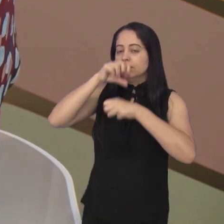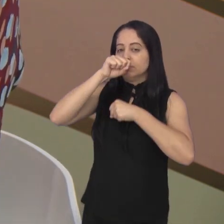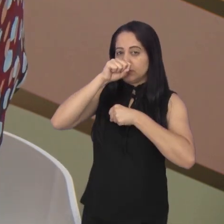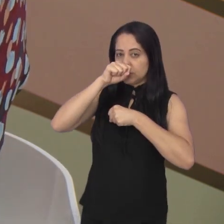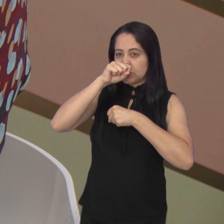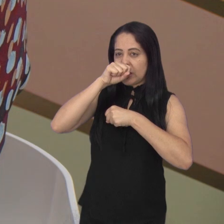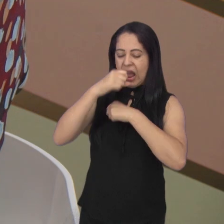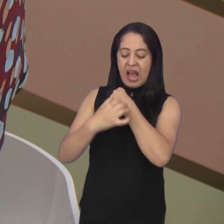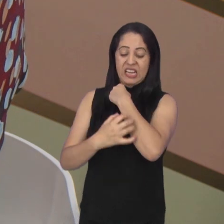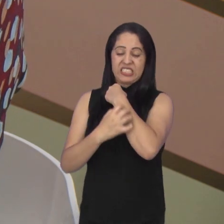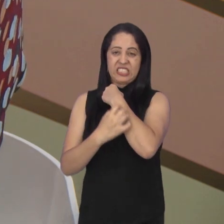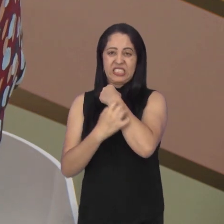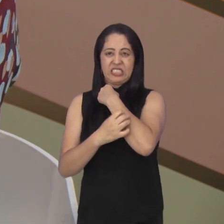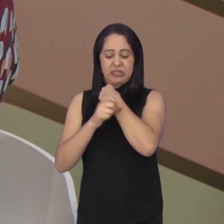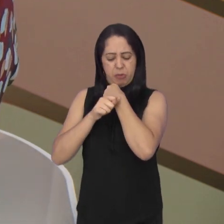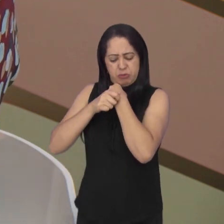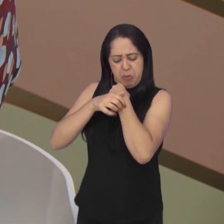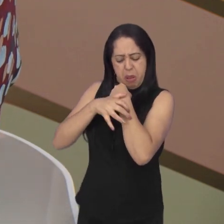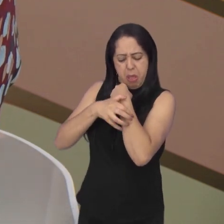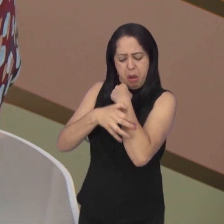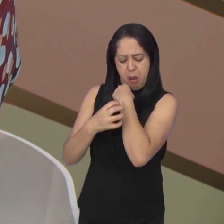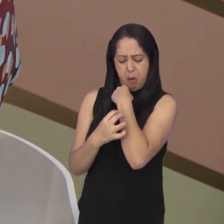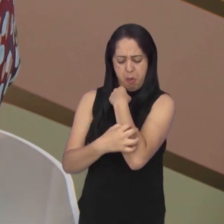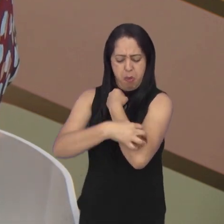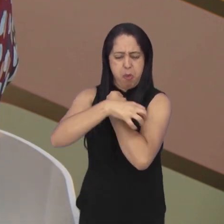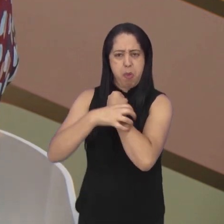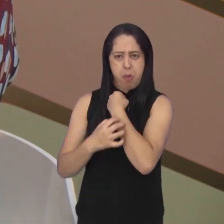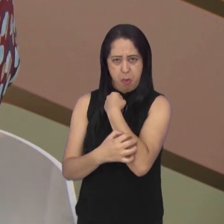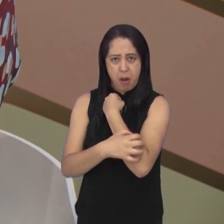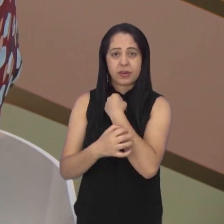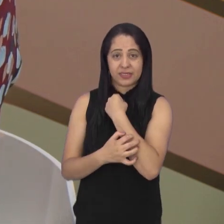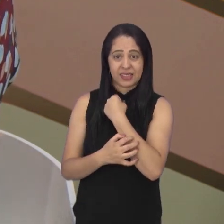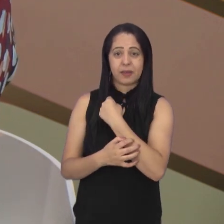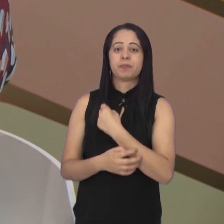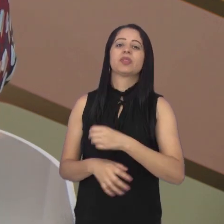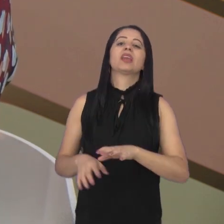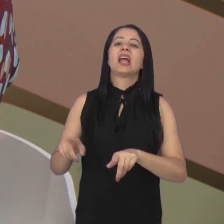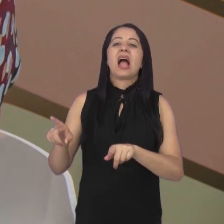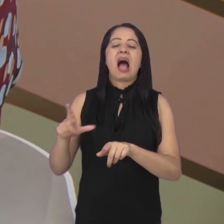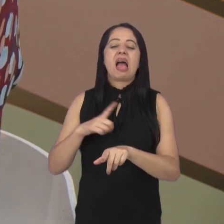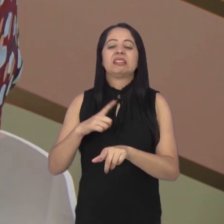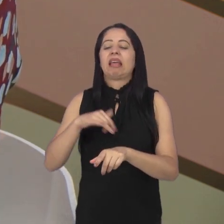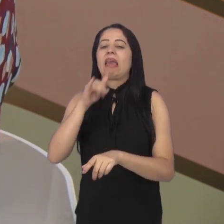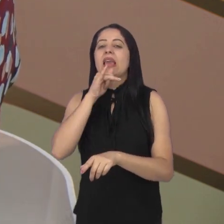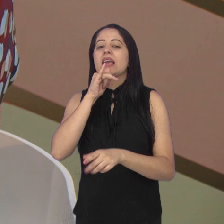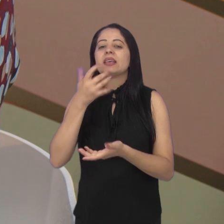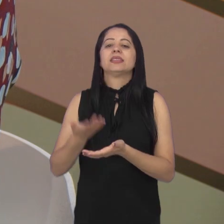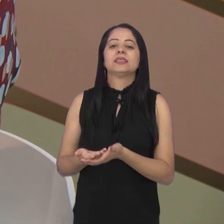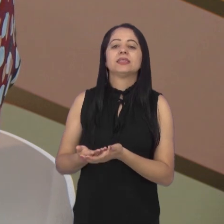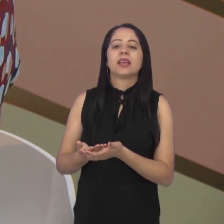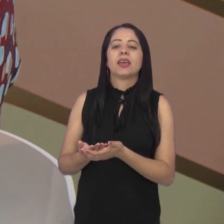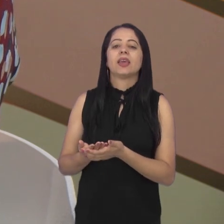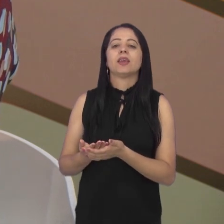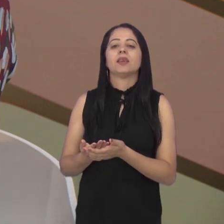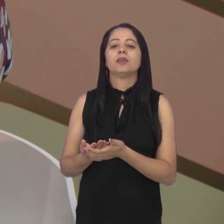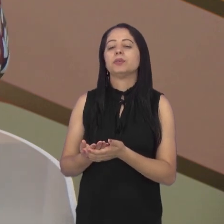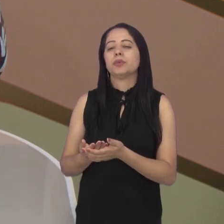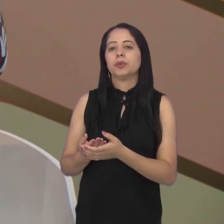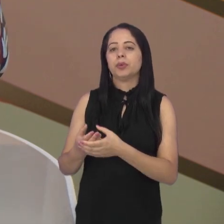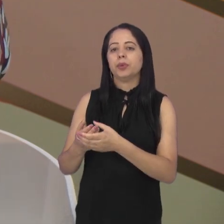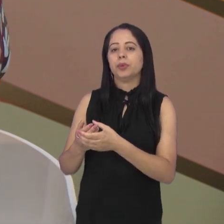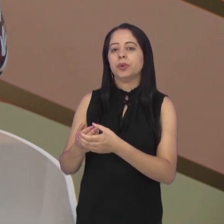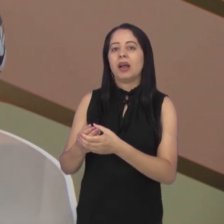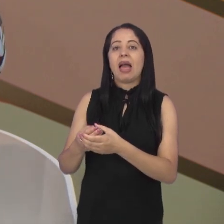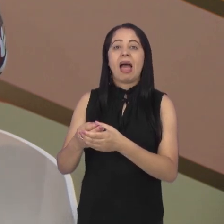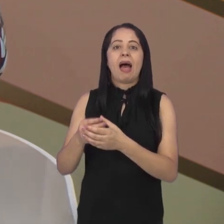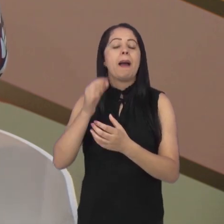isso, a gente consegue testar, são baterias padronizadas com cosméticos, com produtos, por exemplo, níquel, que